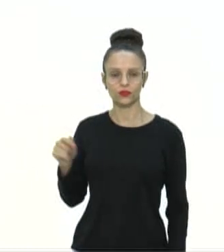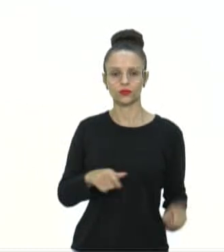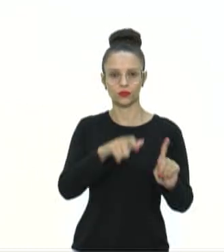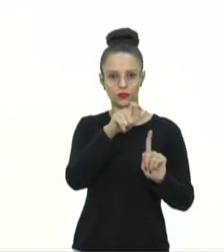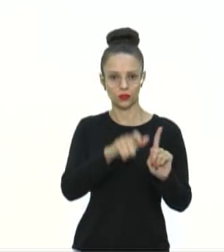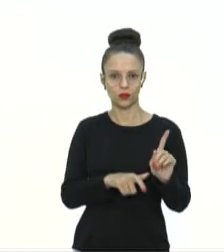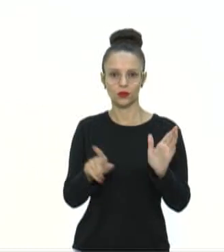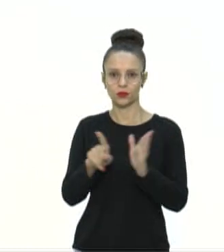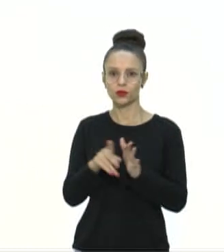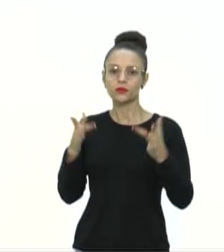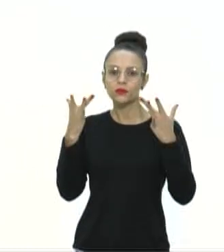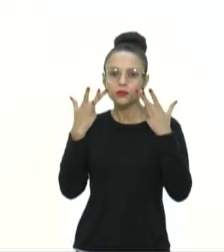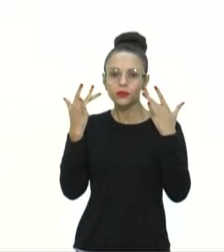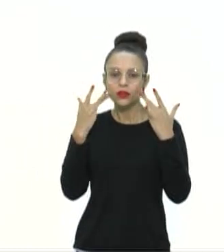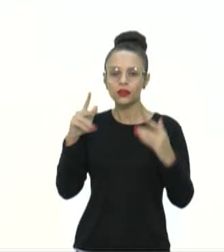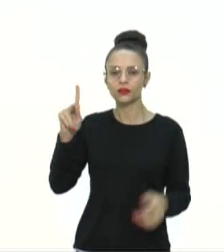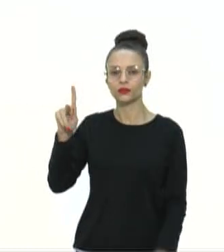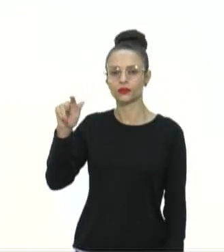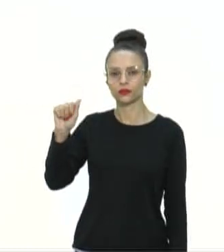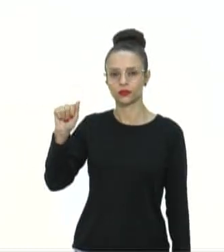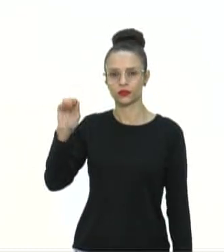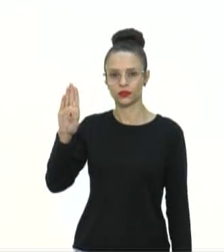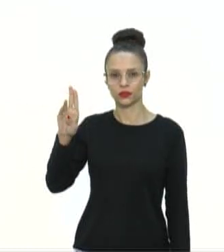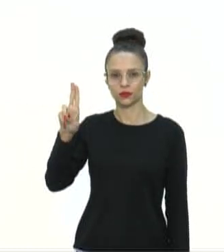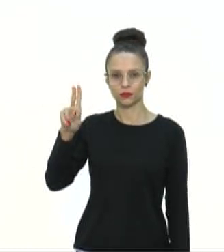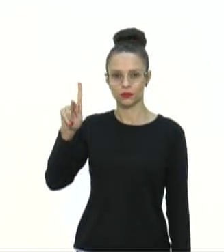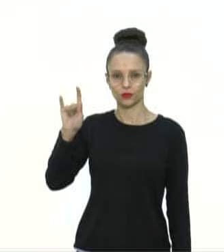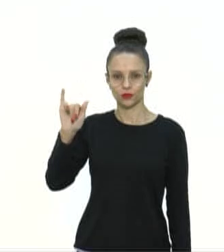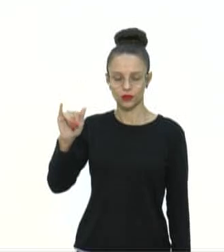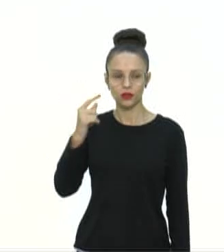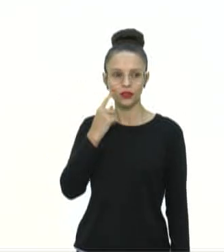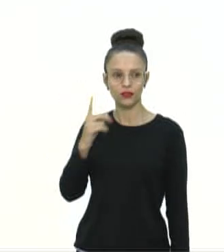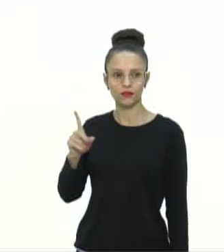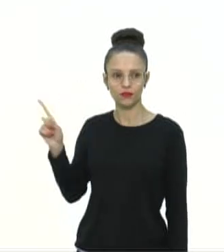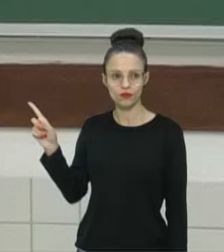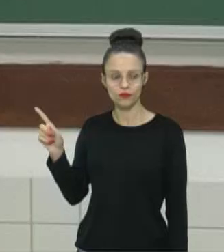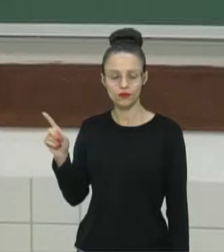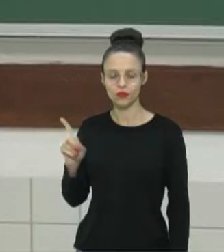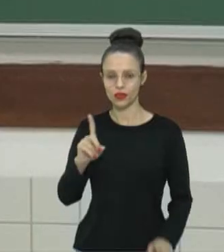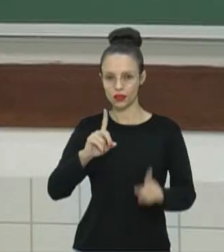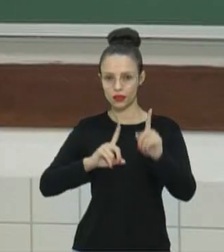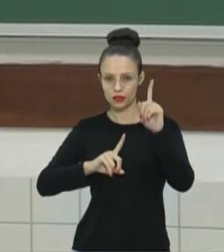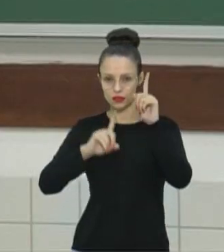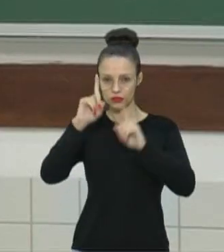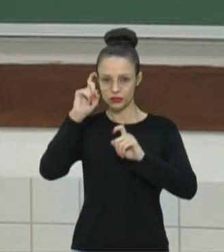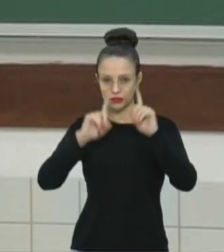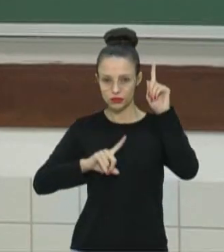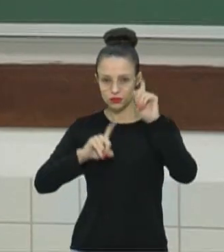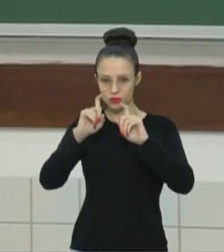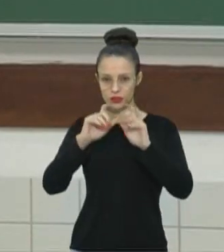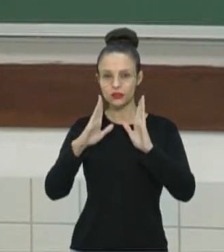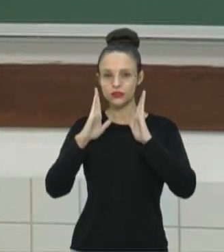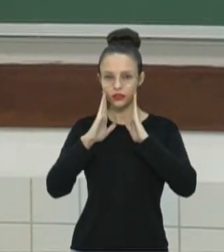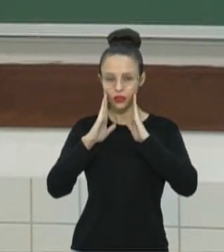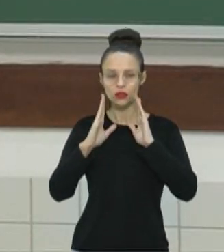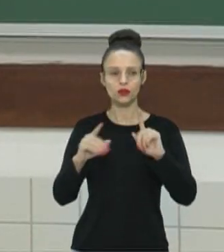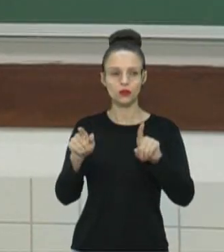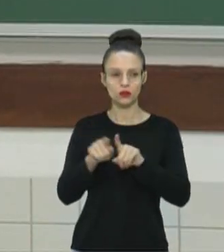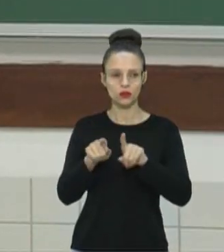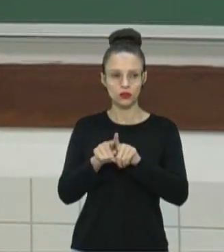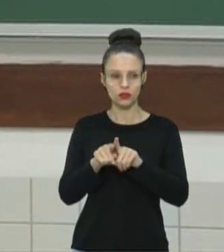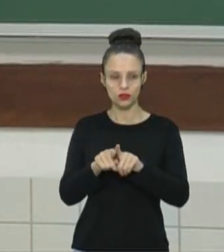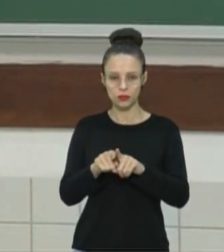personagem do teatro Kabuki, onde vocês podem ver as expressões faciais, o